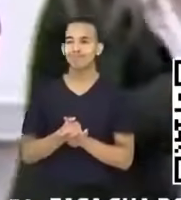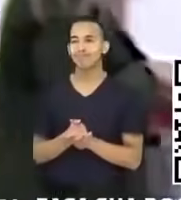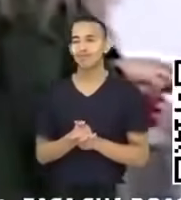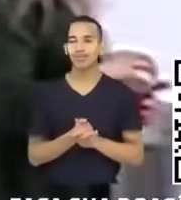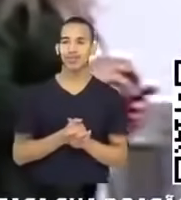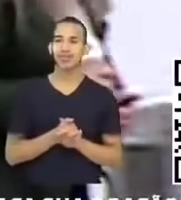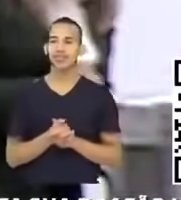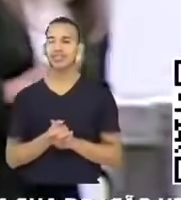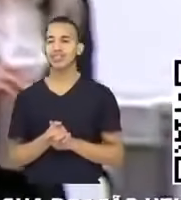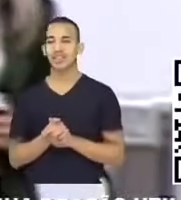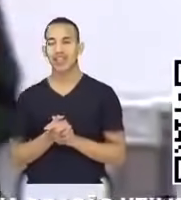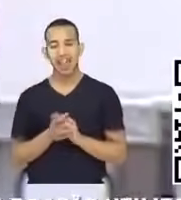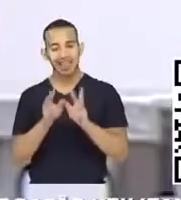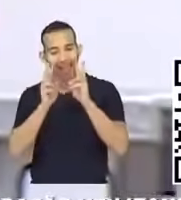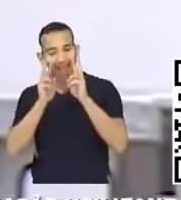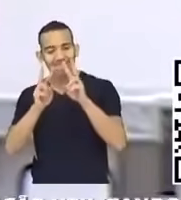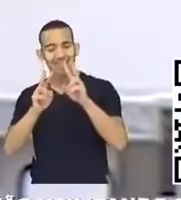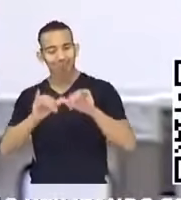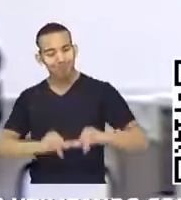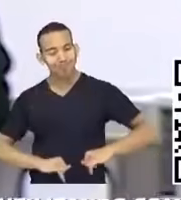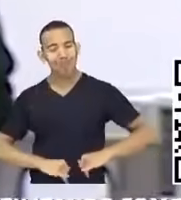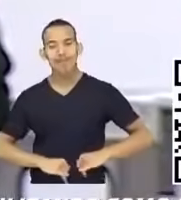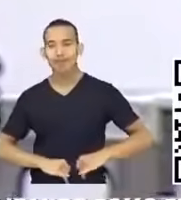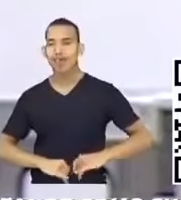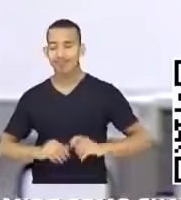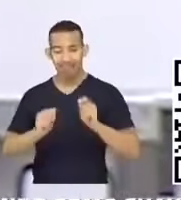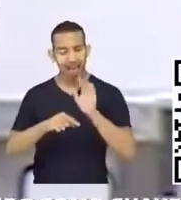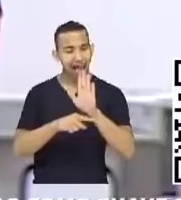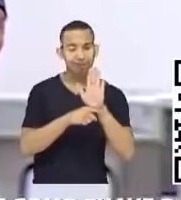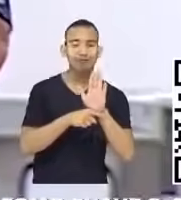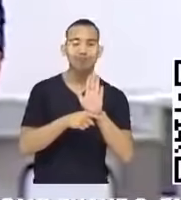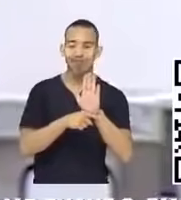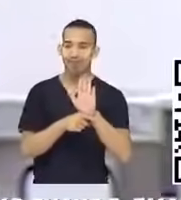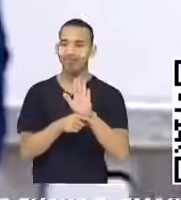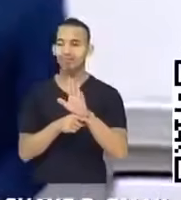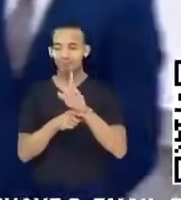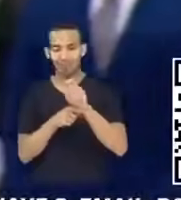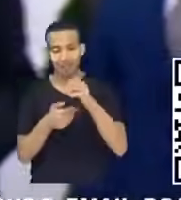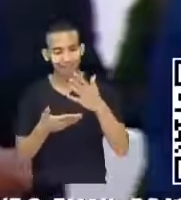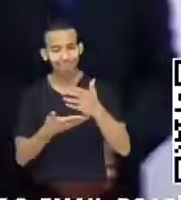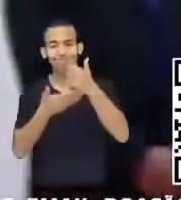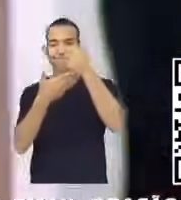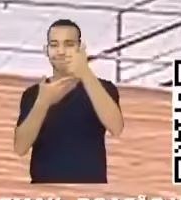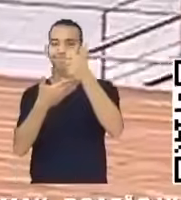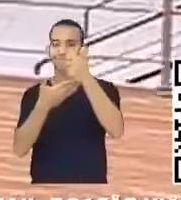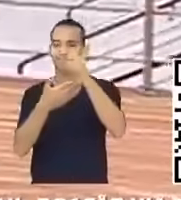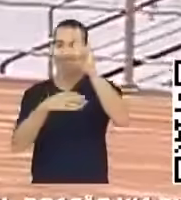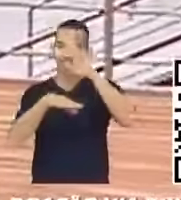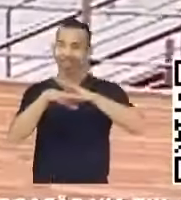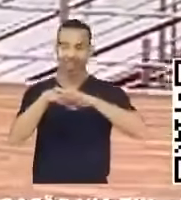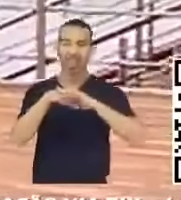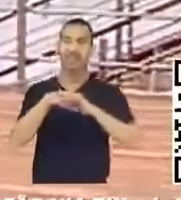e ele é vindo para ver o sofrimento ele tava vendo para ajudar para socorrer o